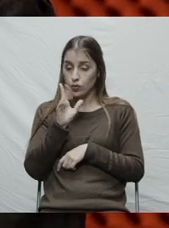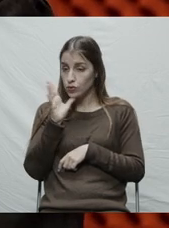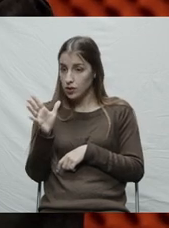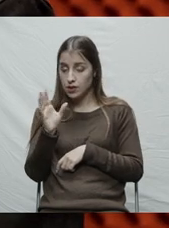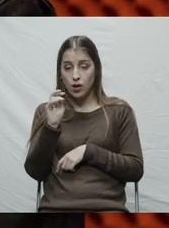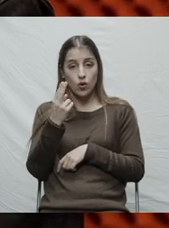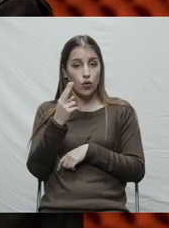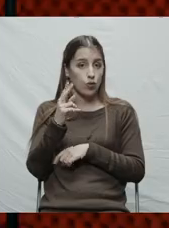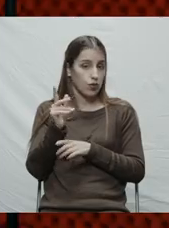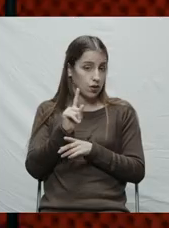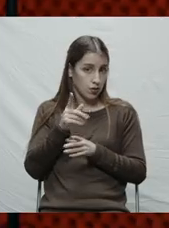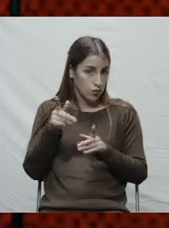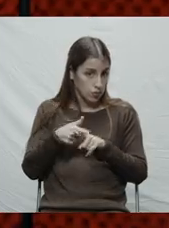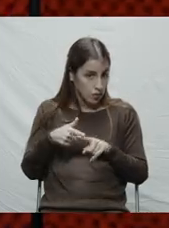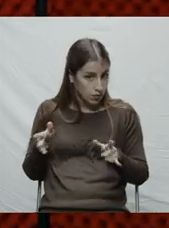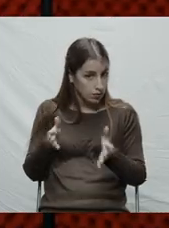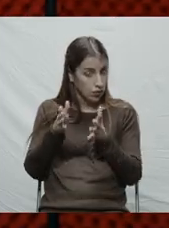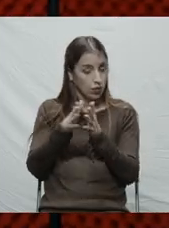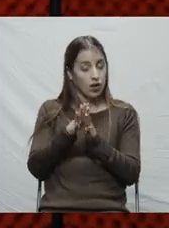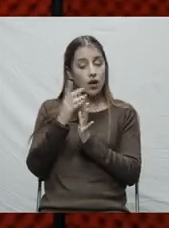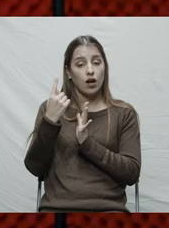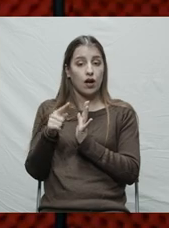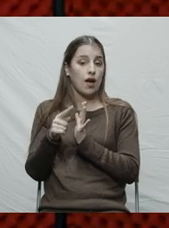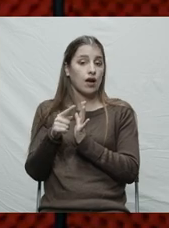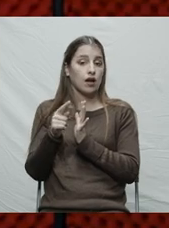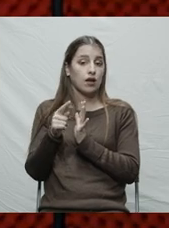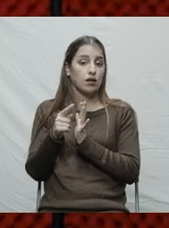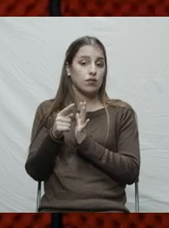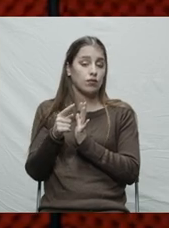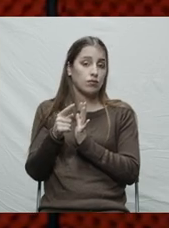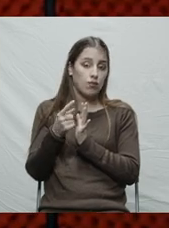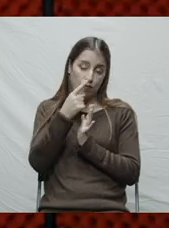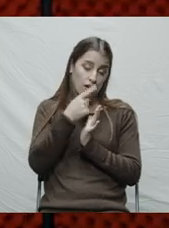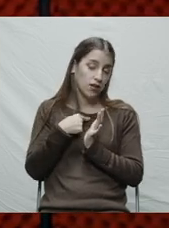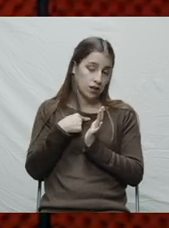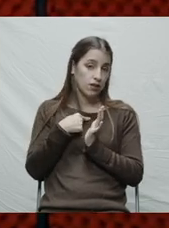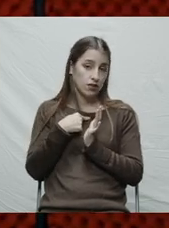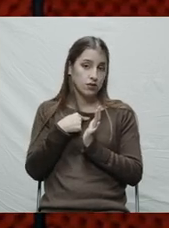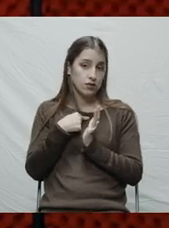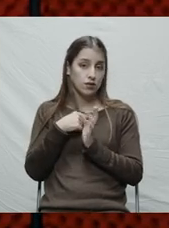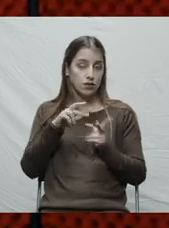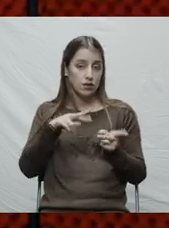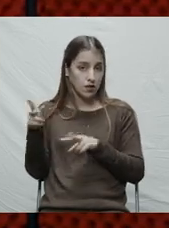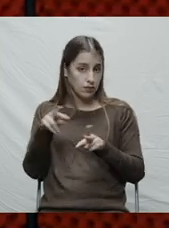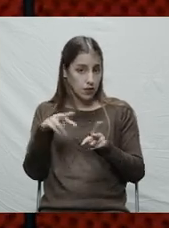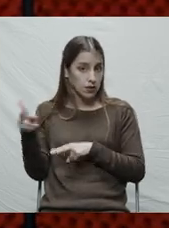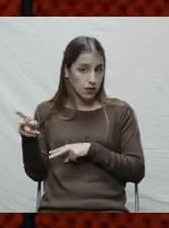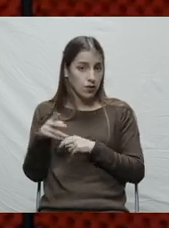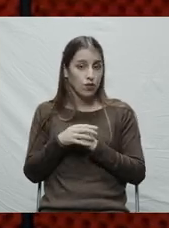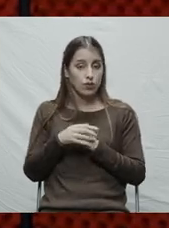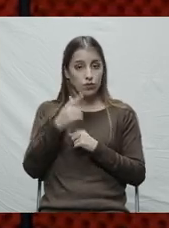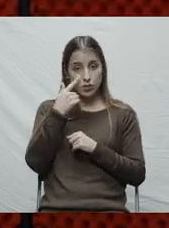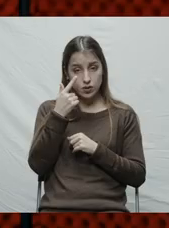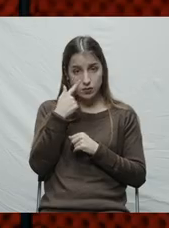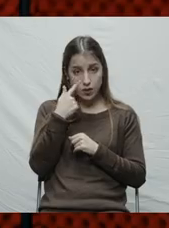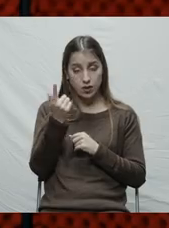estimulado, percebes? Pois há lá aqui um lapso ou Ah. uma falha de transmissão.